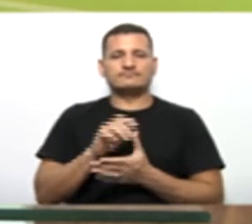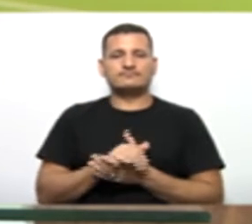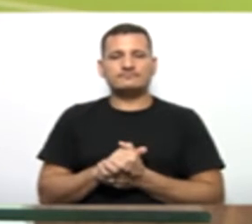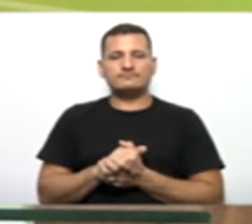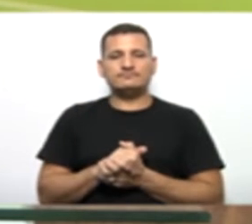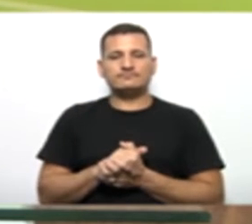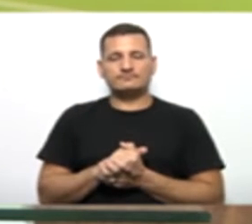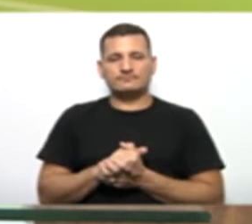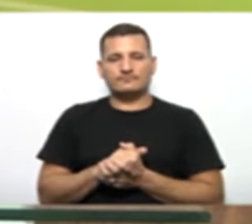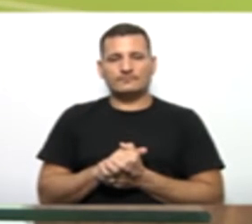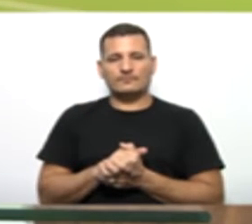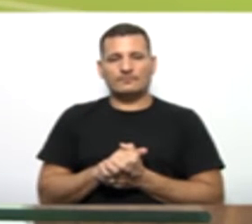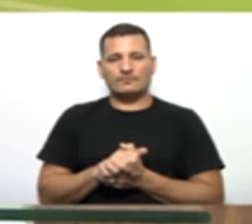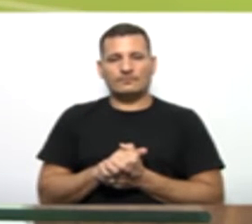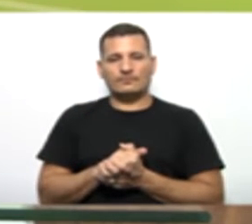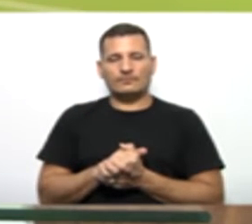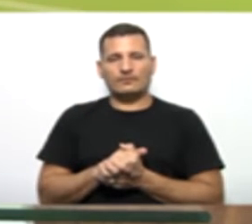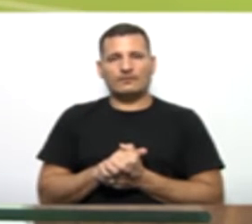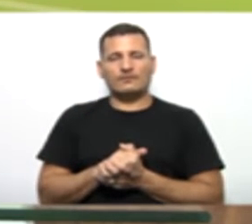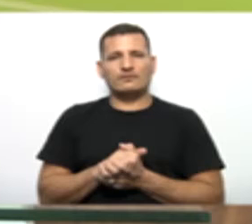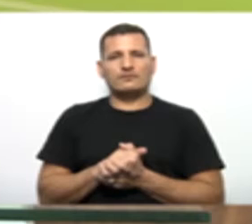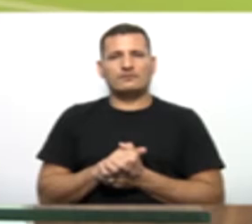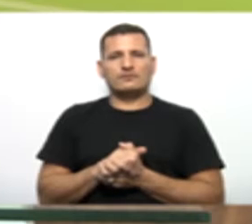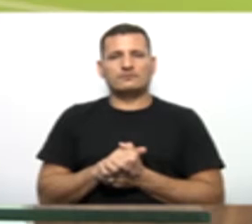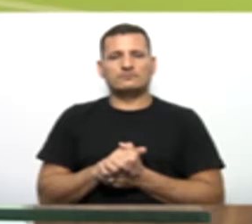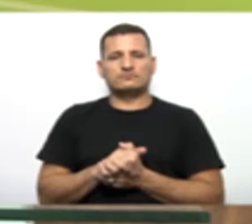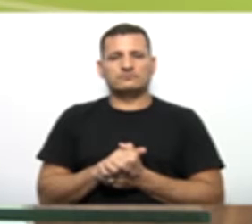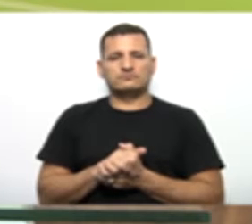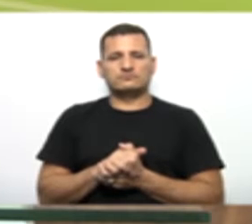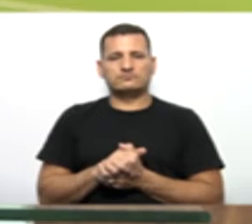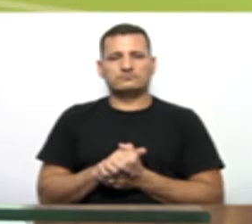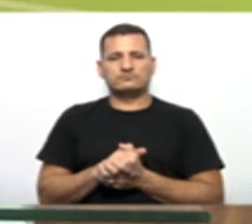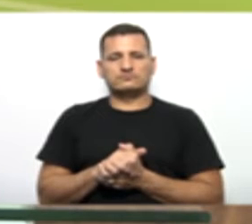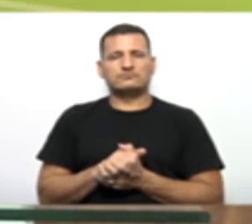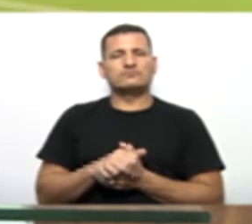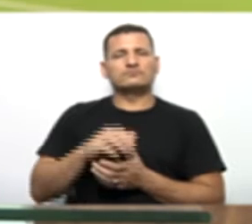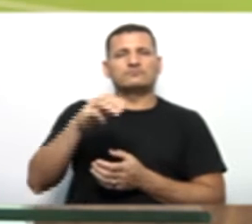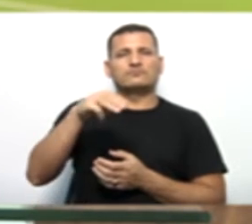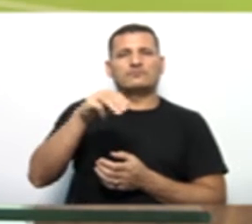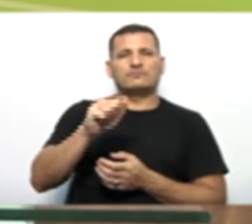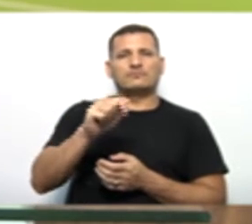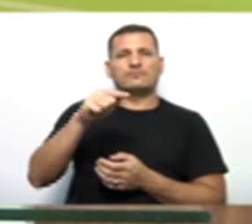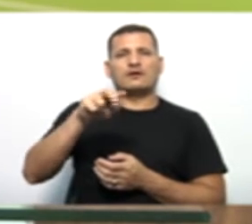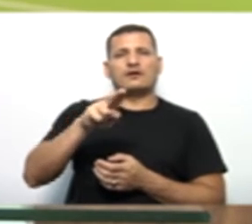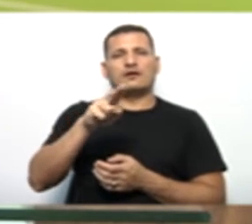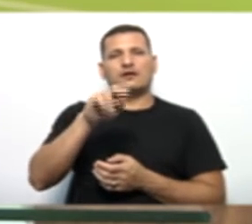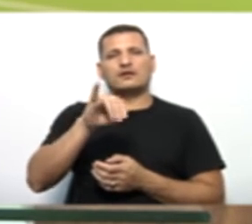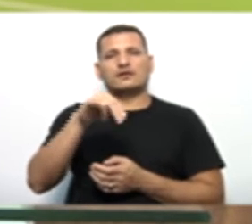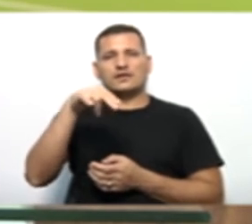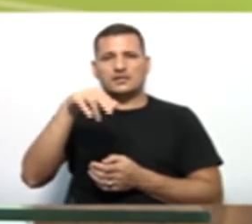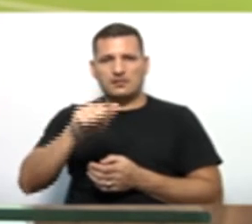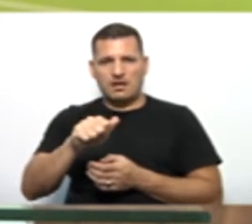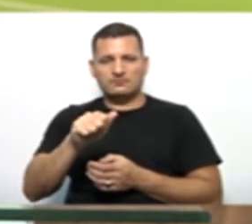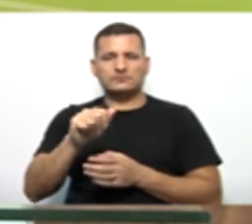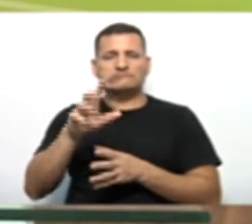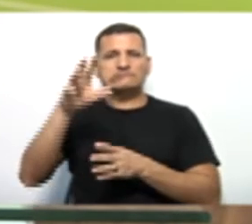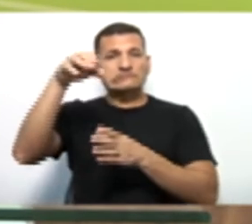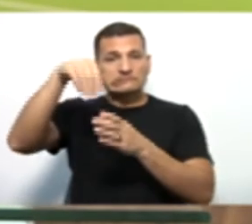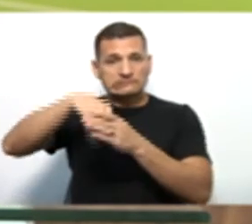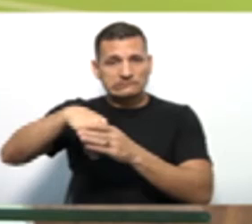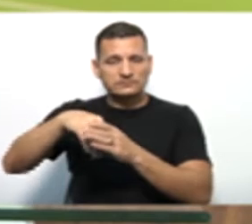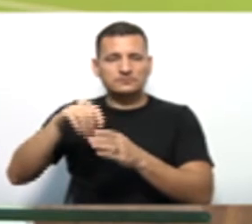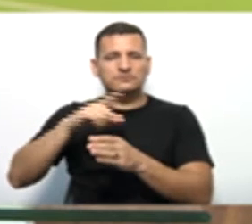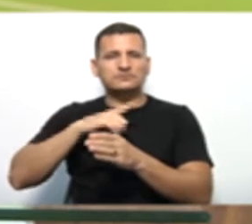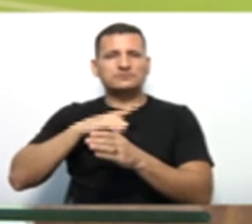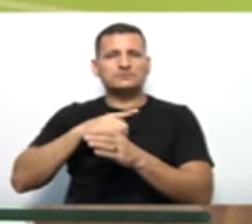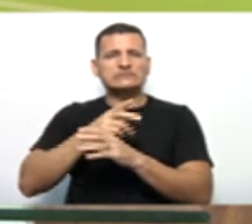sem a destinação correta, quer dizer, era uma máquina que tinha material radioativo,